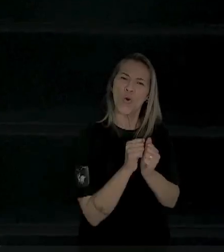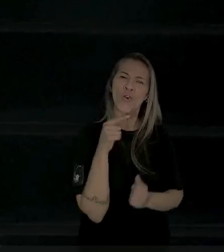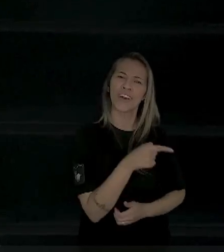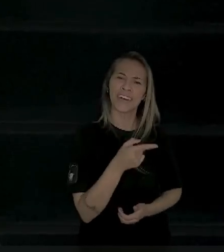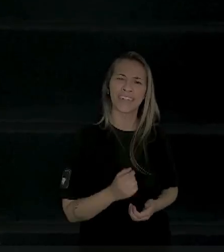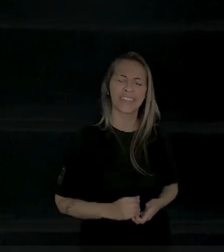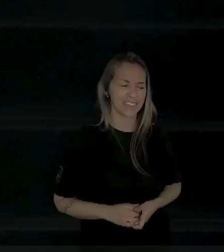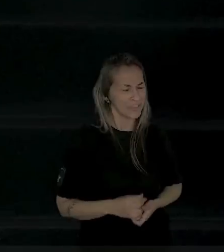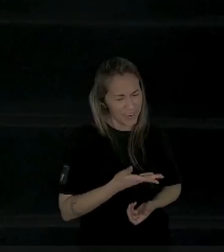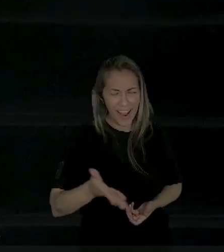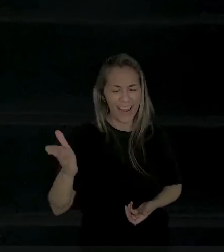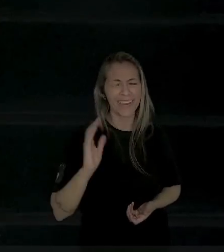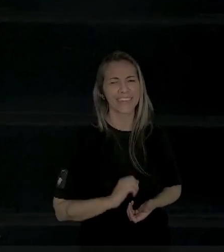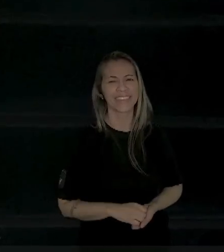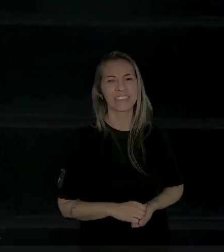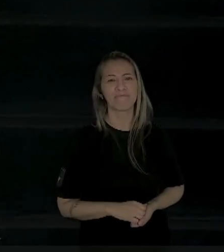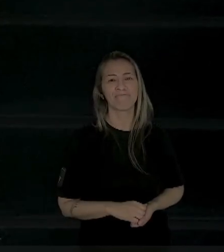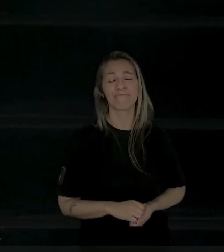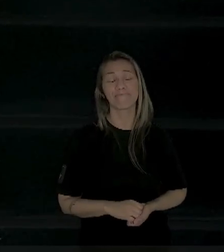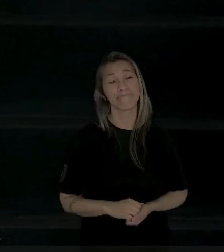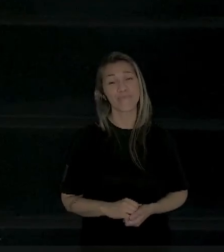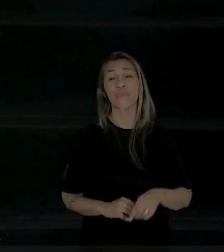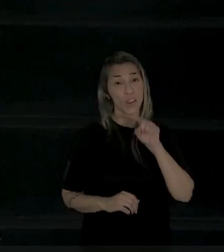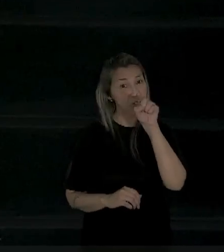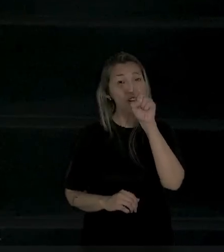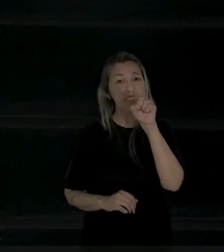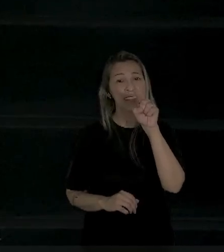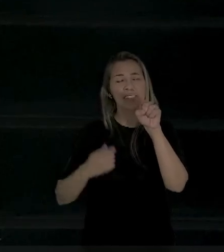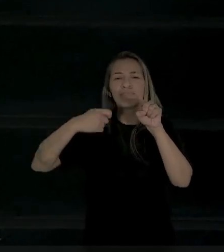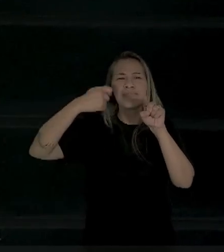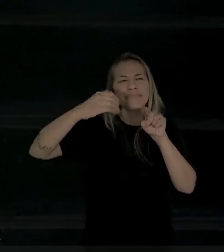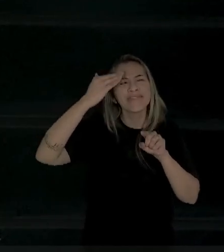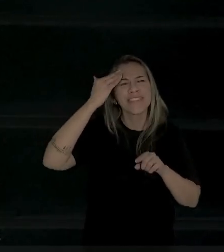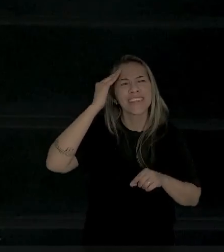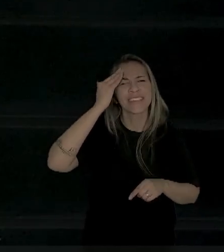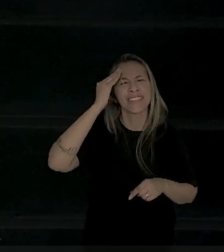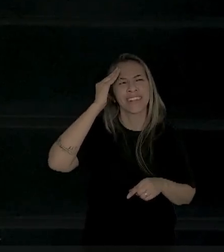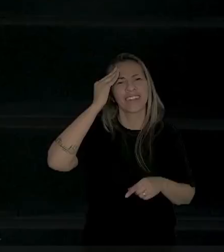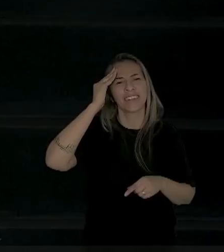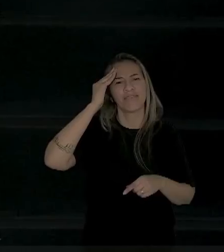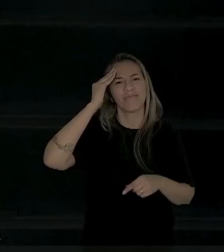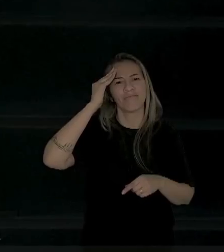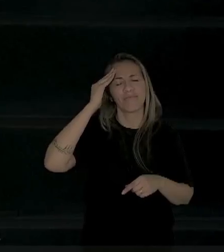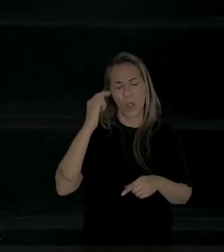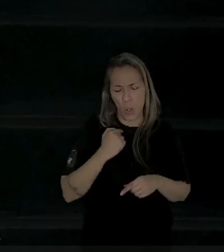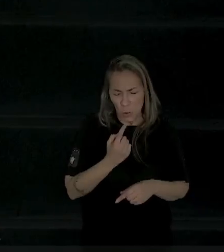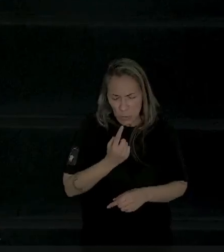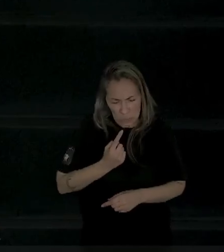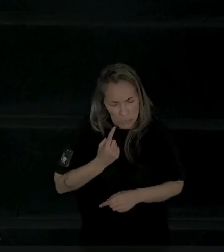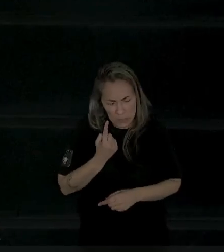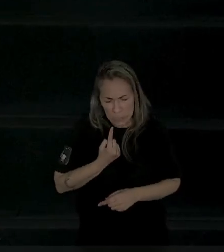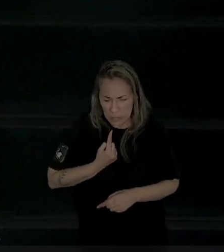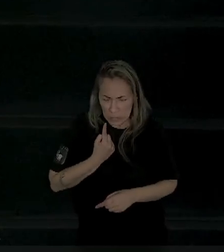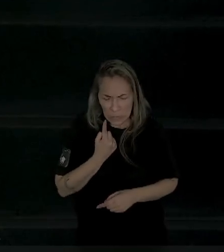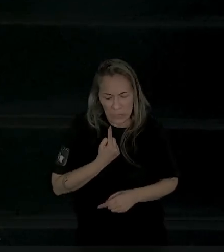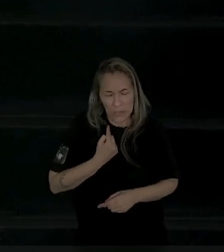Se a caverna não for suficiente para você entender que o reino de Deus não tem nada a ver com você, que você não ora para se sentir bem, você ora